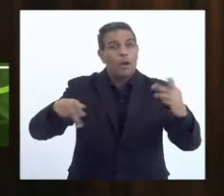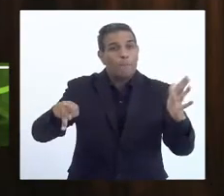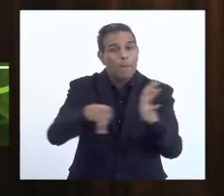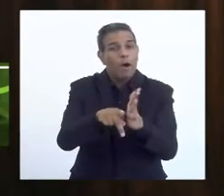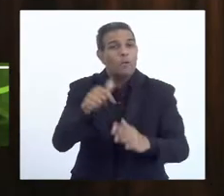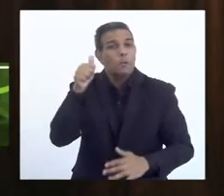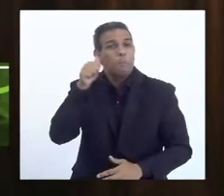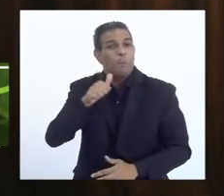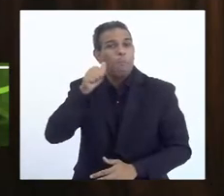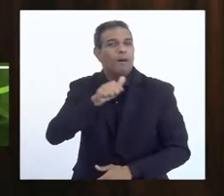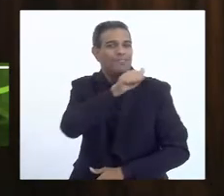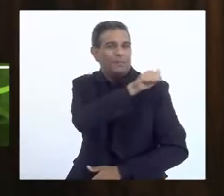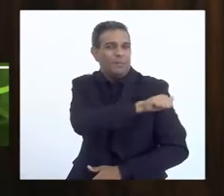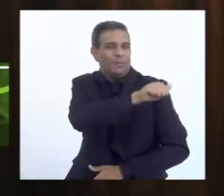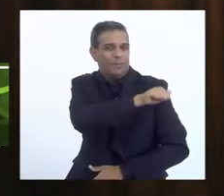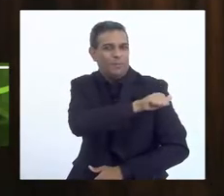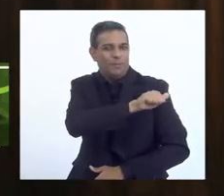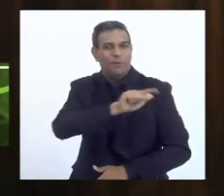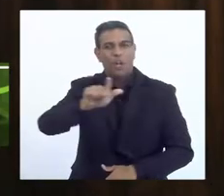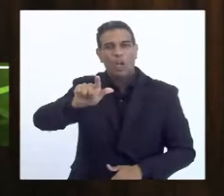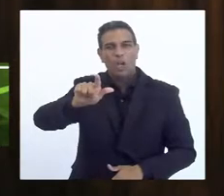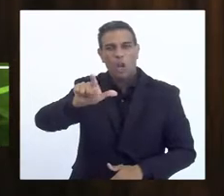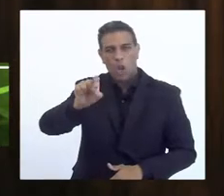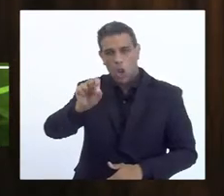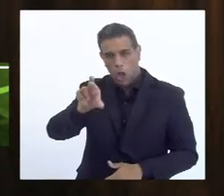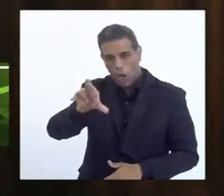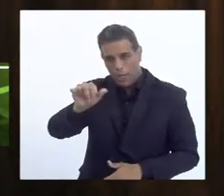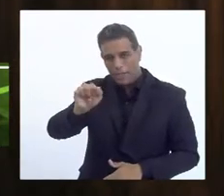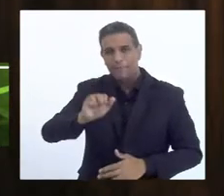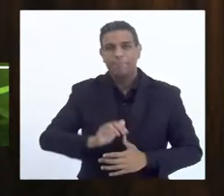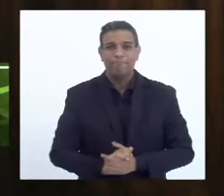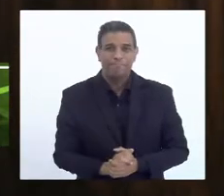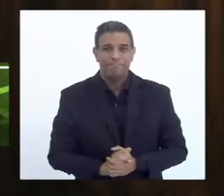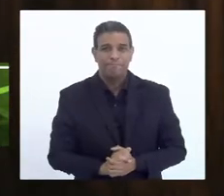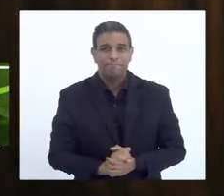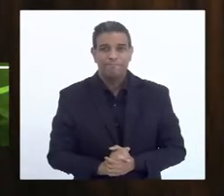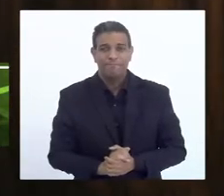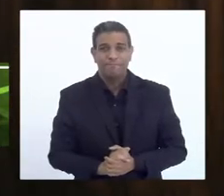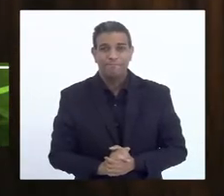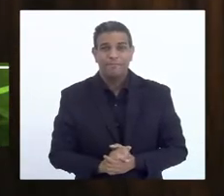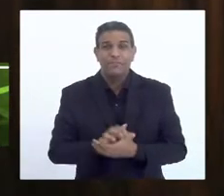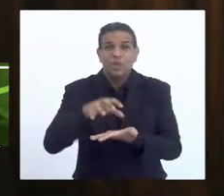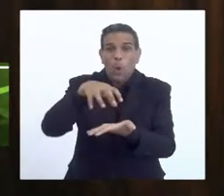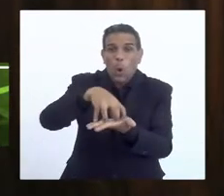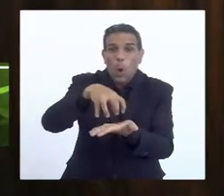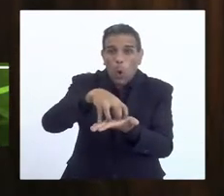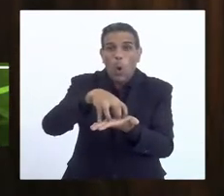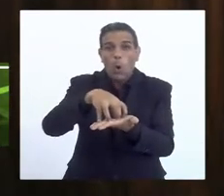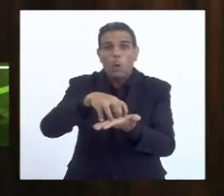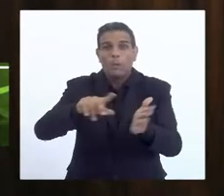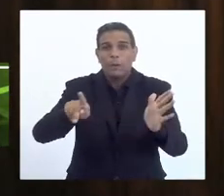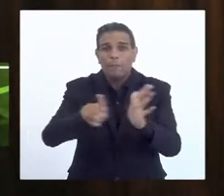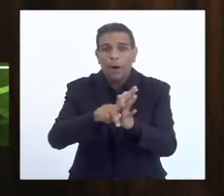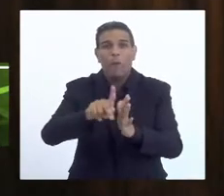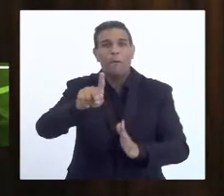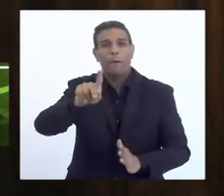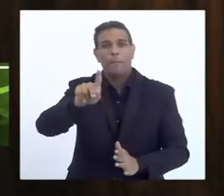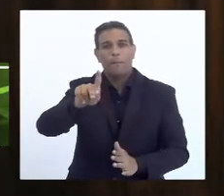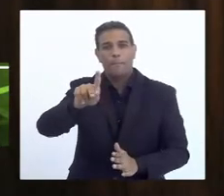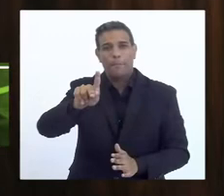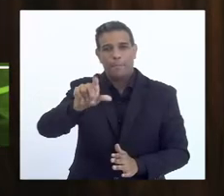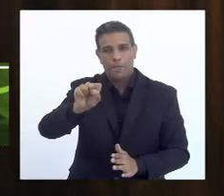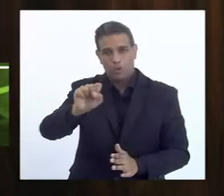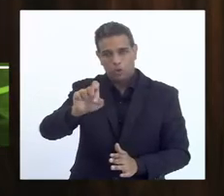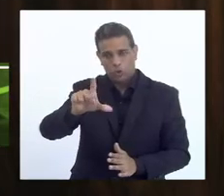do Estado do Rio de Janeiro, Glória Heloísia, do Setorial de Mulheres do PSOL,